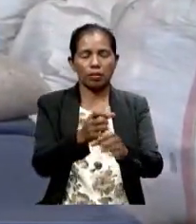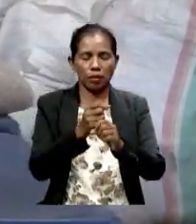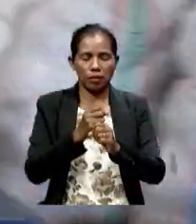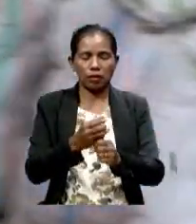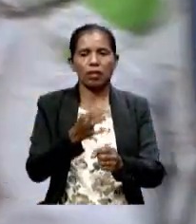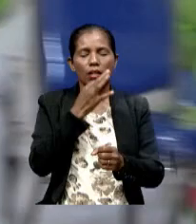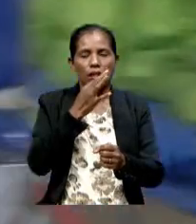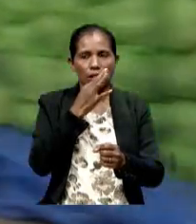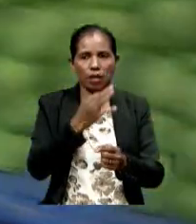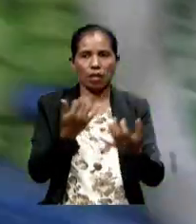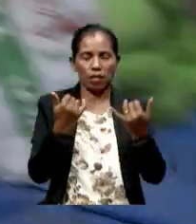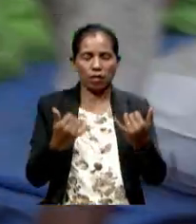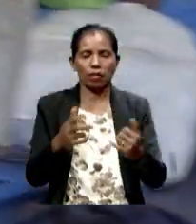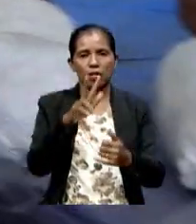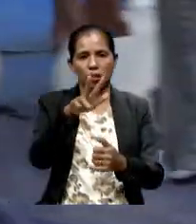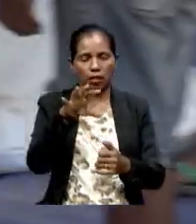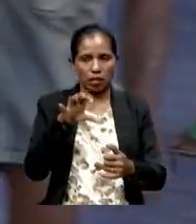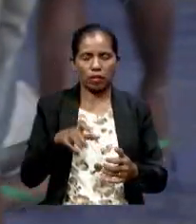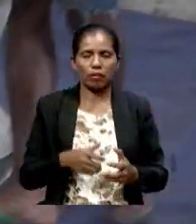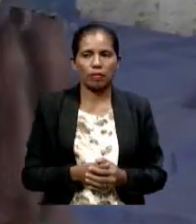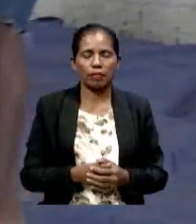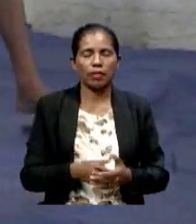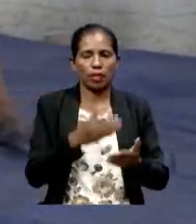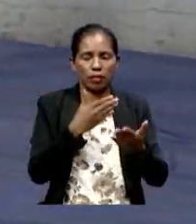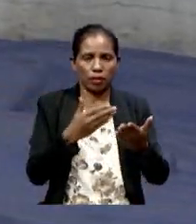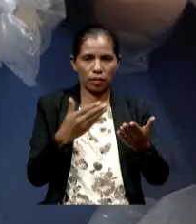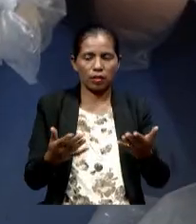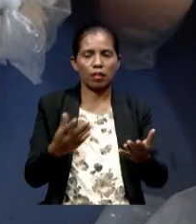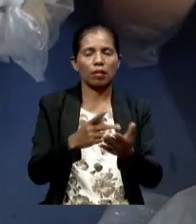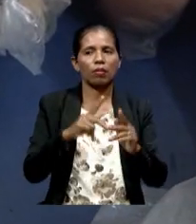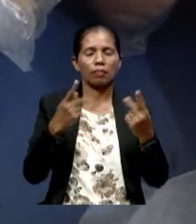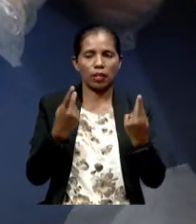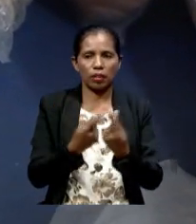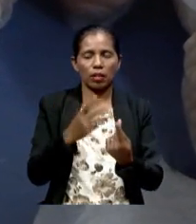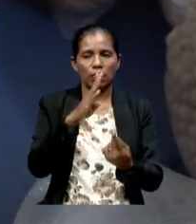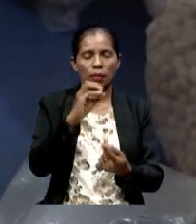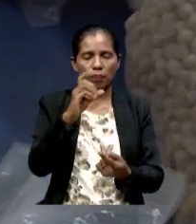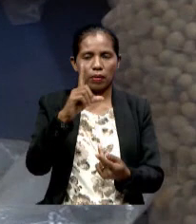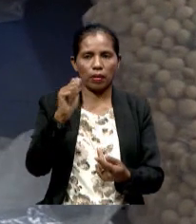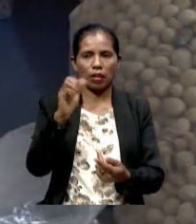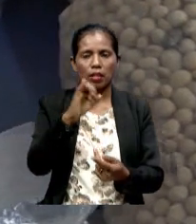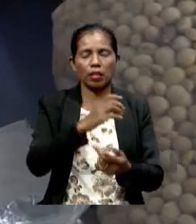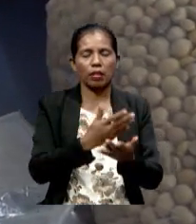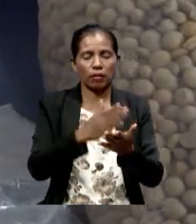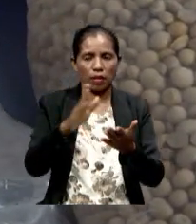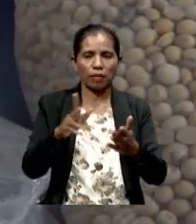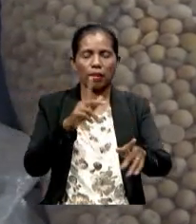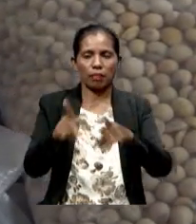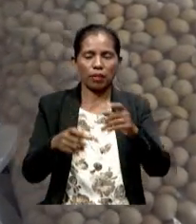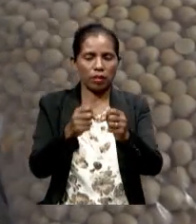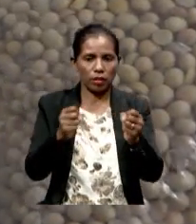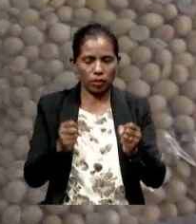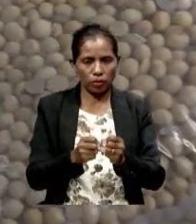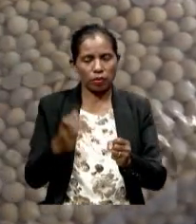cesta básica, foi em Atos Tolo Liu. Produto cesta básica, Nebe Companhia Boboloi distribui para beneficiário Sira e suco